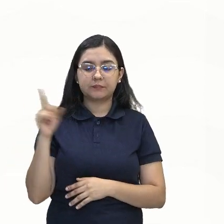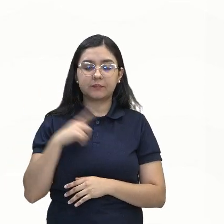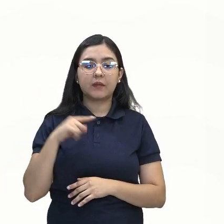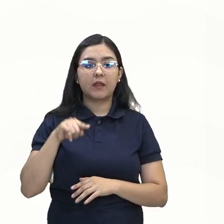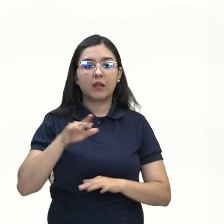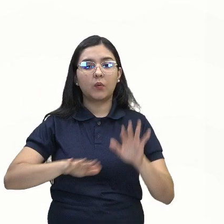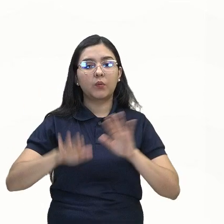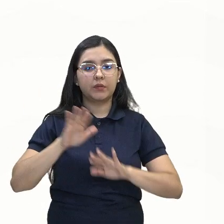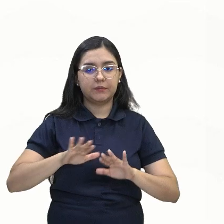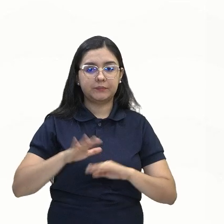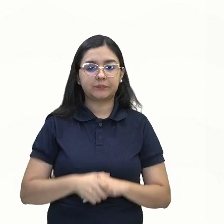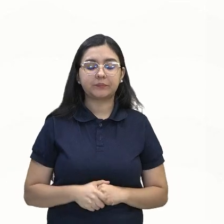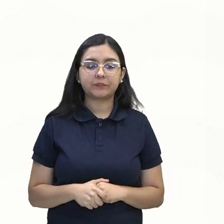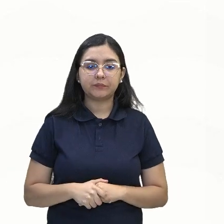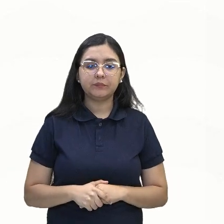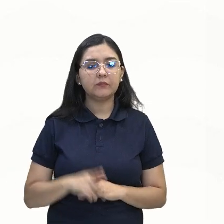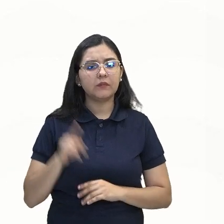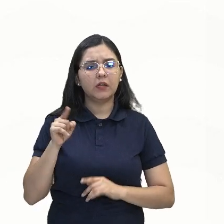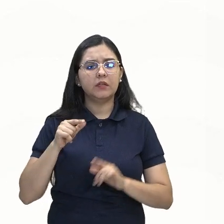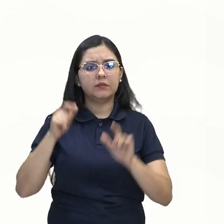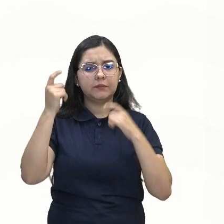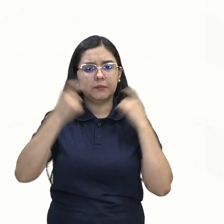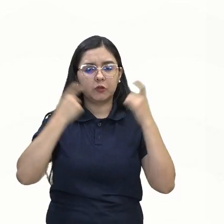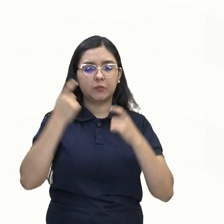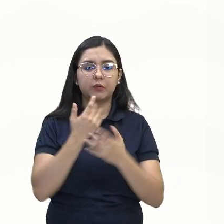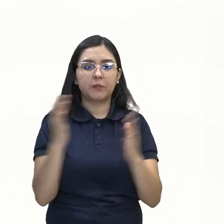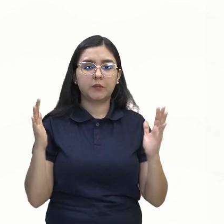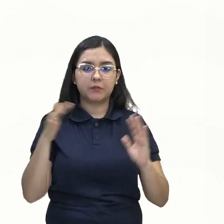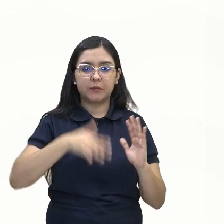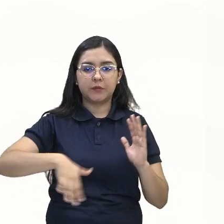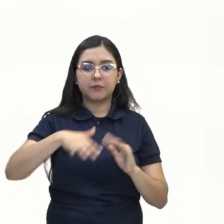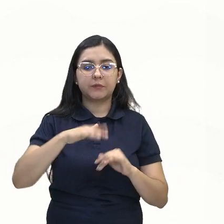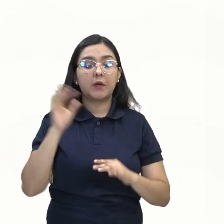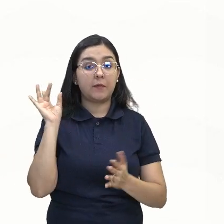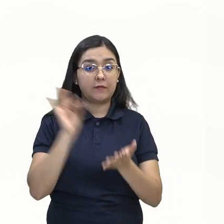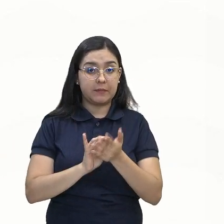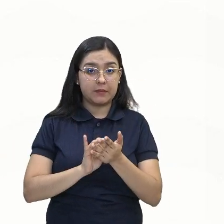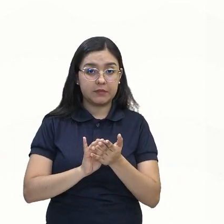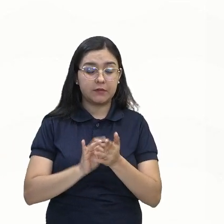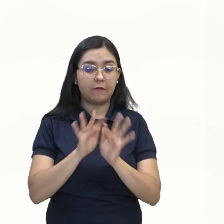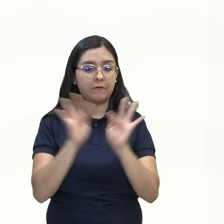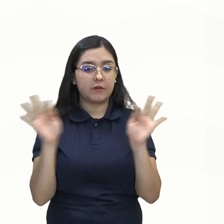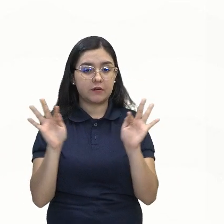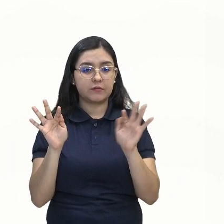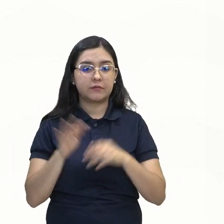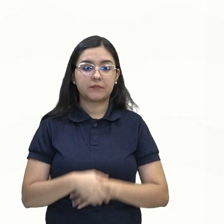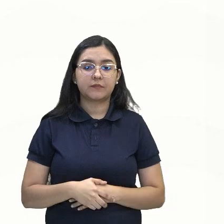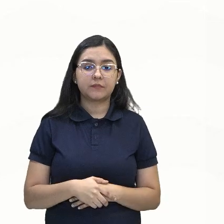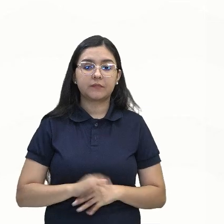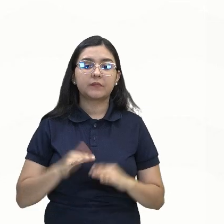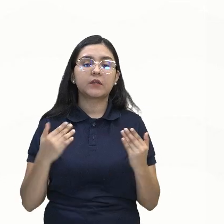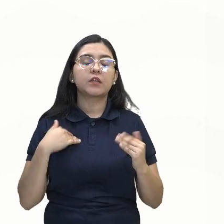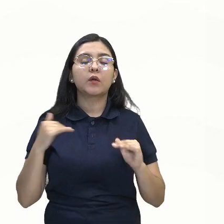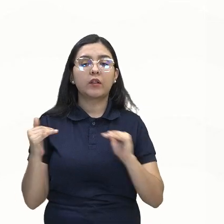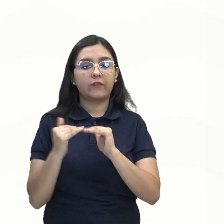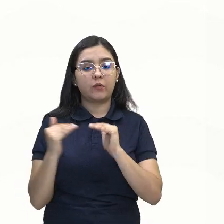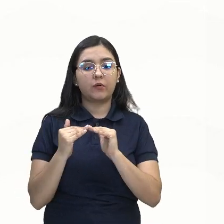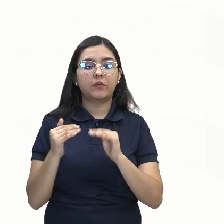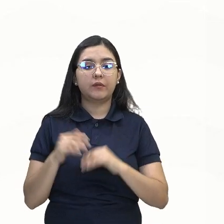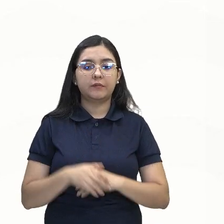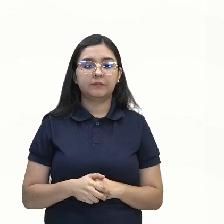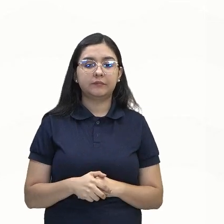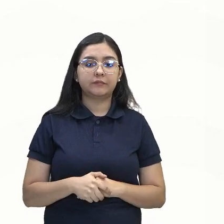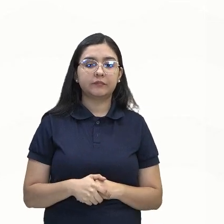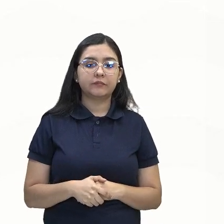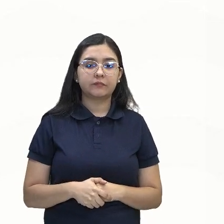cuidado, ela se preocupa com o meio ambiente. É uma afirmação aqui, certo? E aí ela vai concordar aqui, ó.